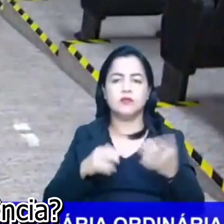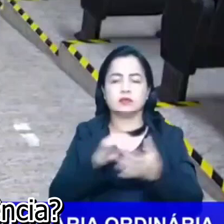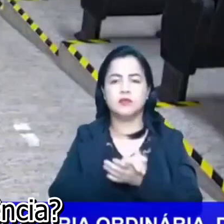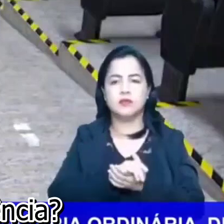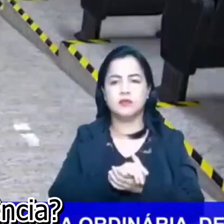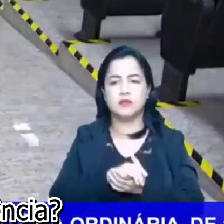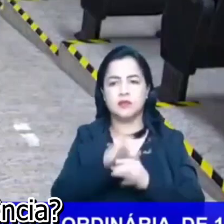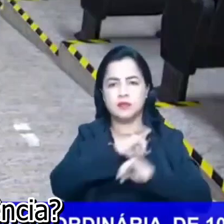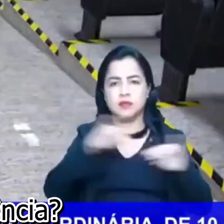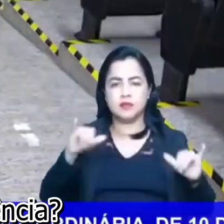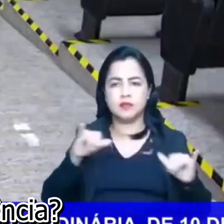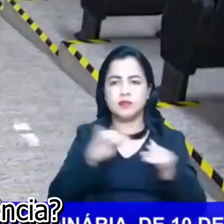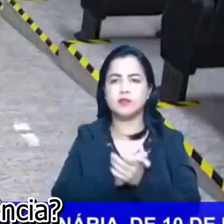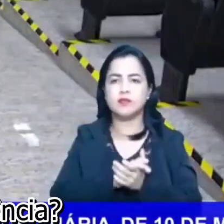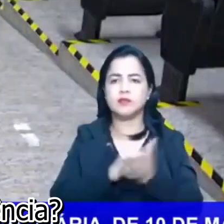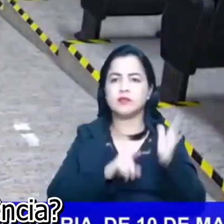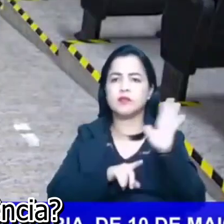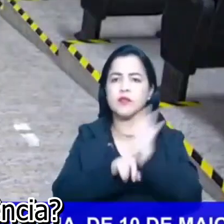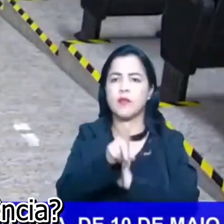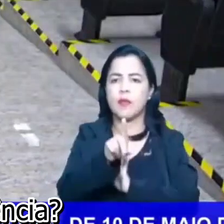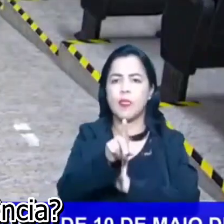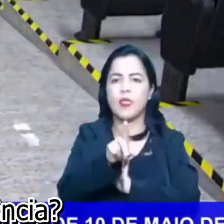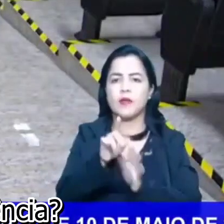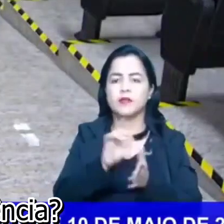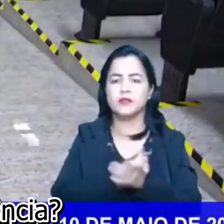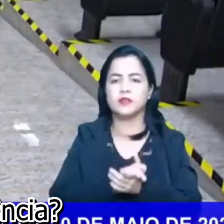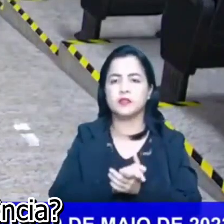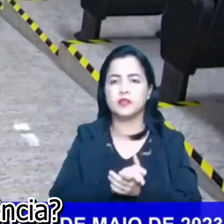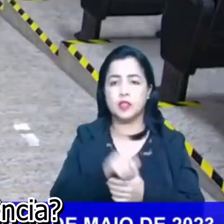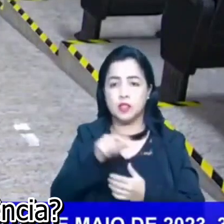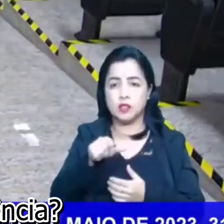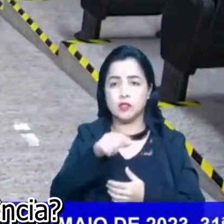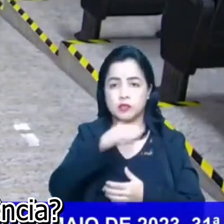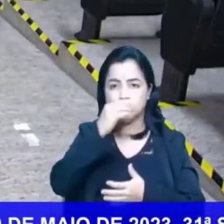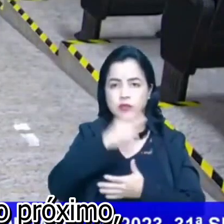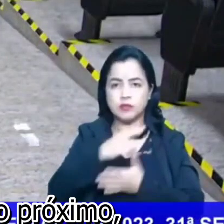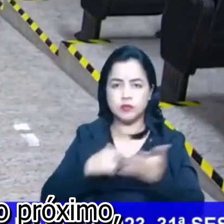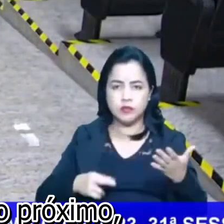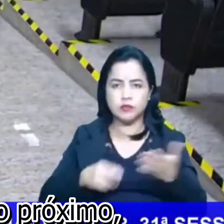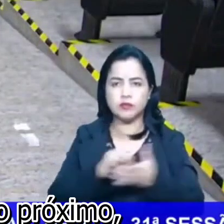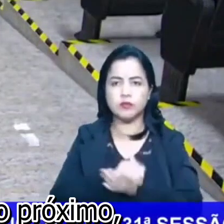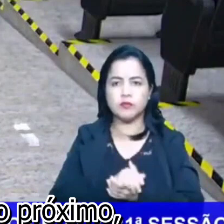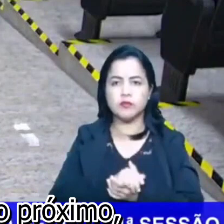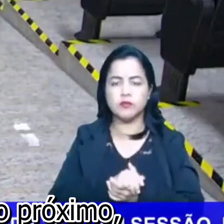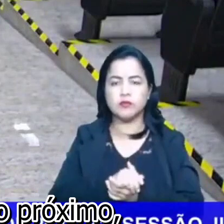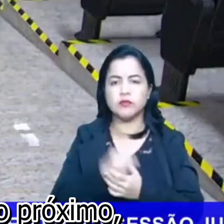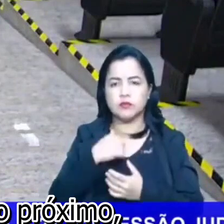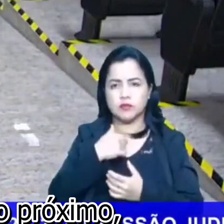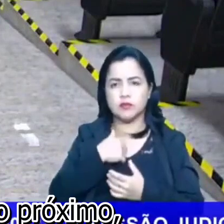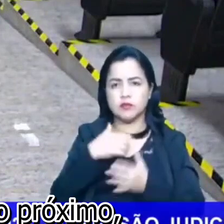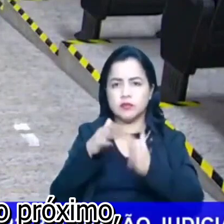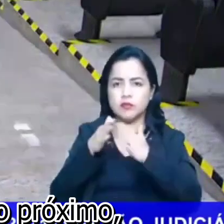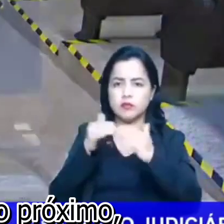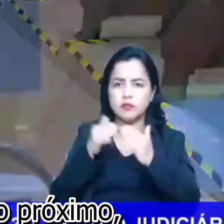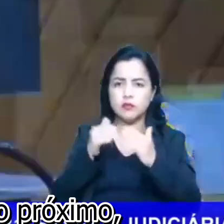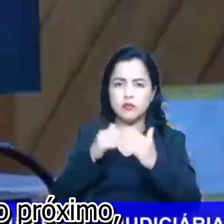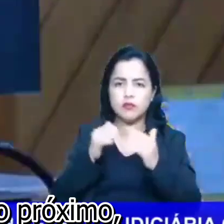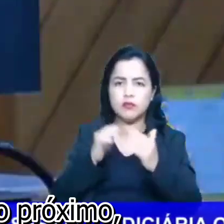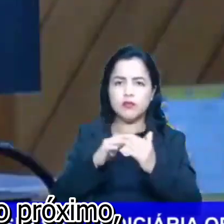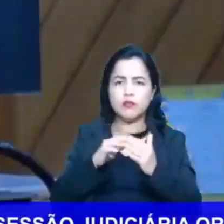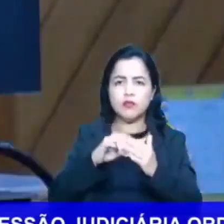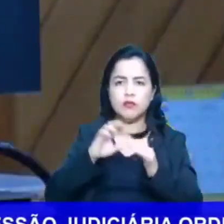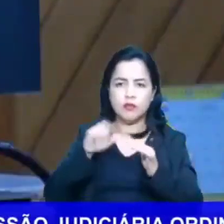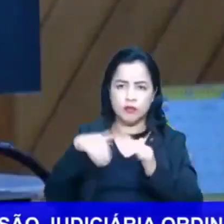Imagem ampla do plenário. Pergunta, esse é o seu relator, Excelência? Eu vou pedir, Vossa Excelência, para passar